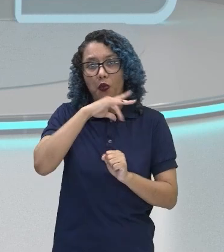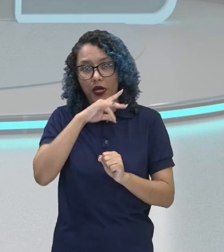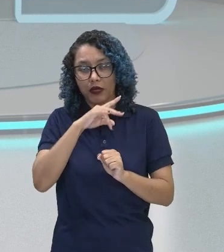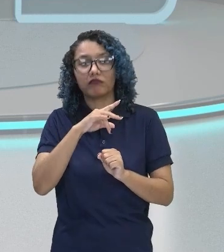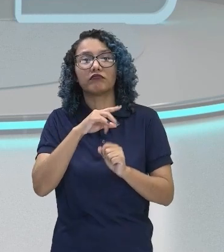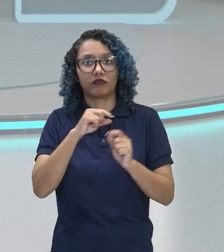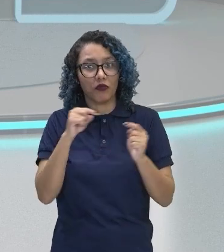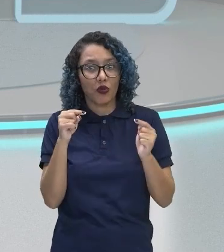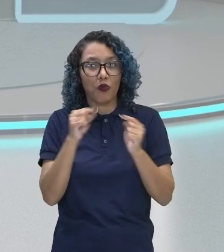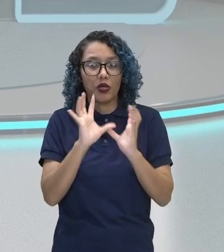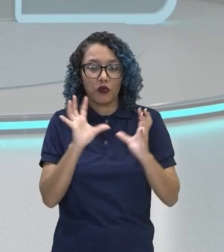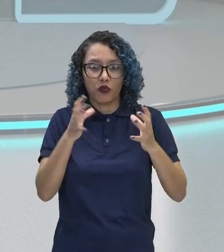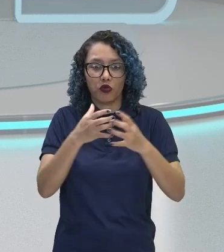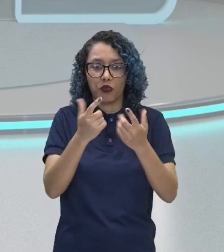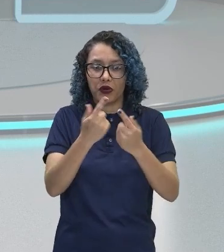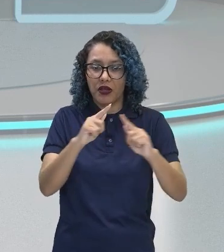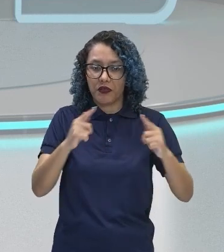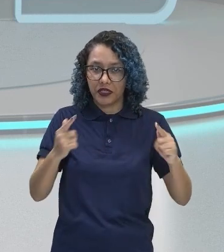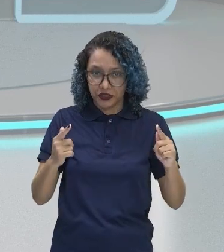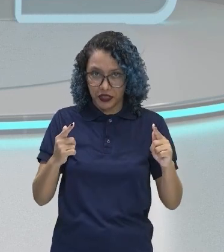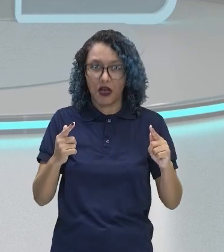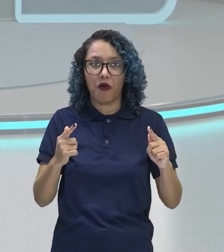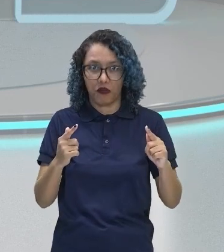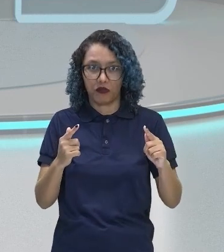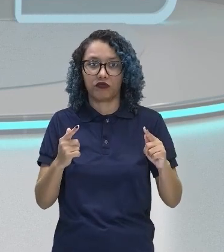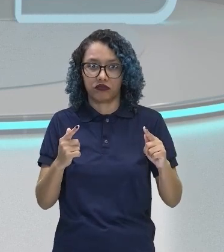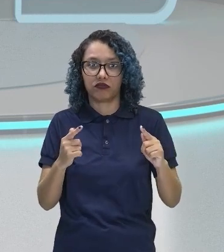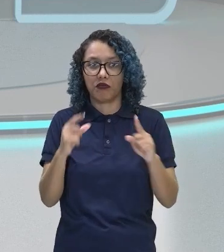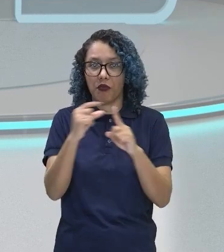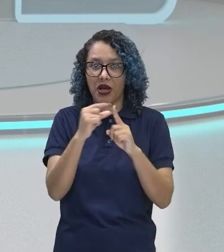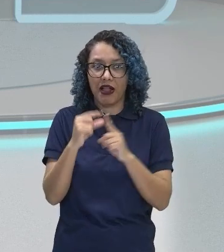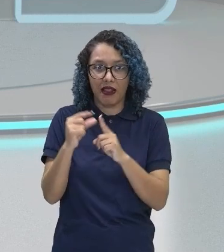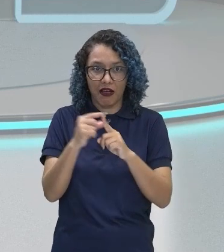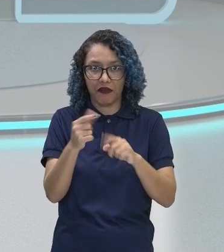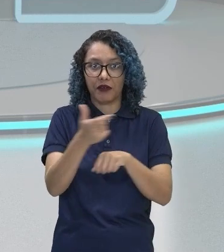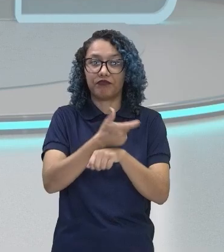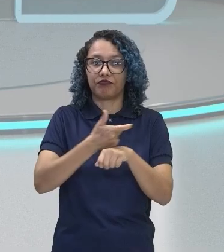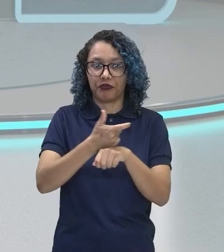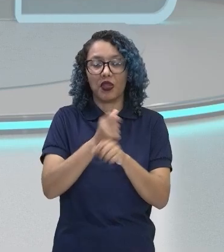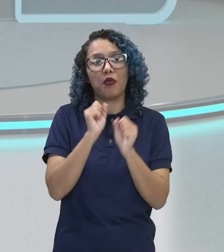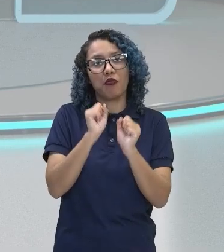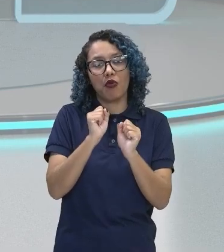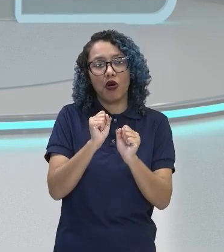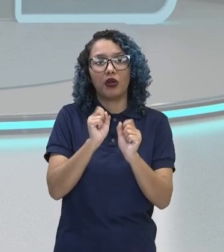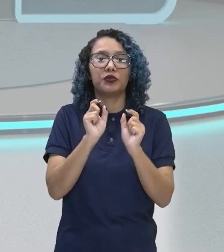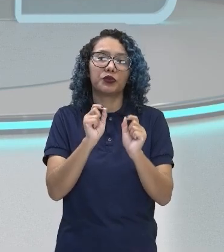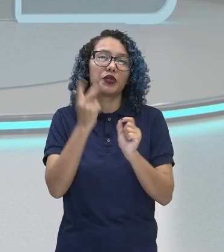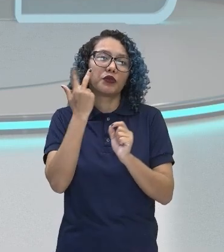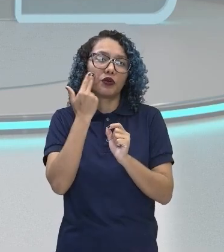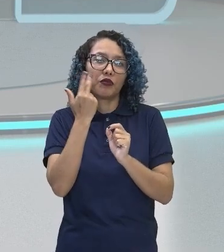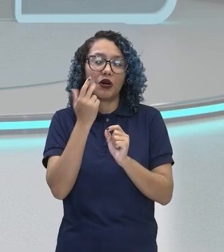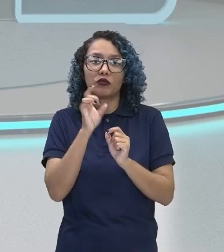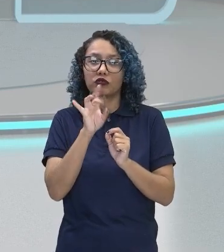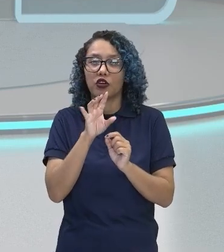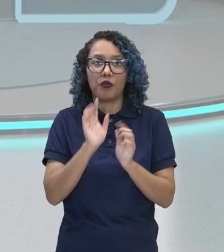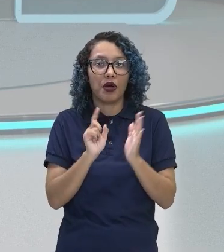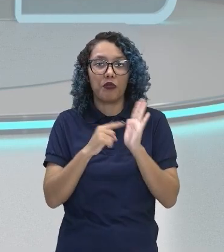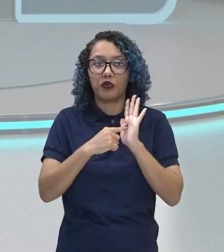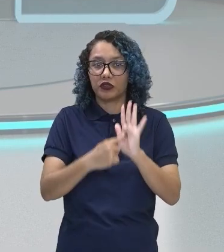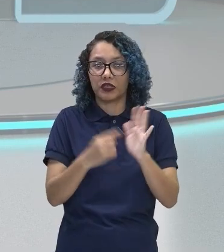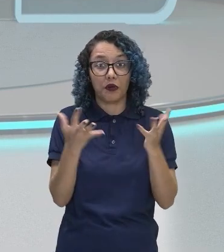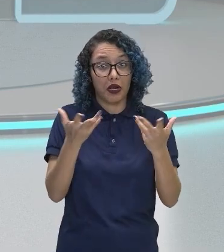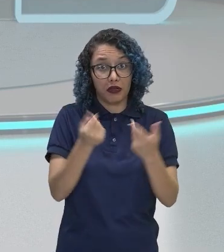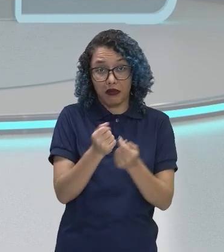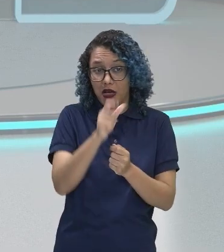nós chamamos de adjetivos. Nós podemos utilizar esse adjetivo na sua forma normal, simplesmente para destacar uma qualidade de